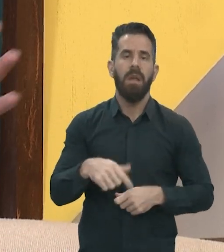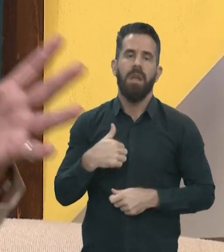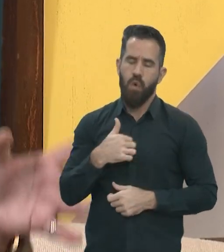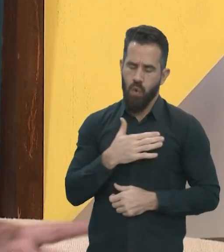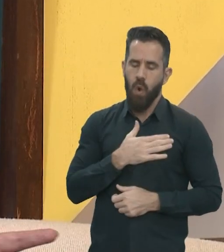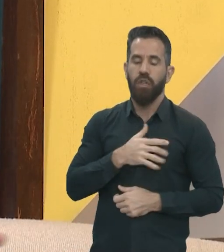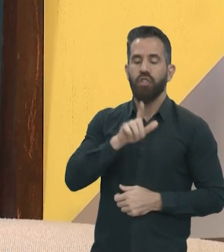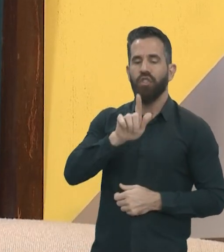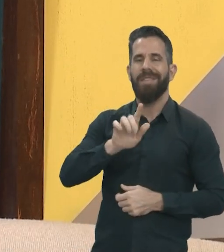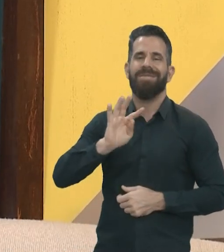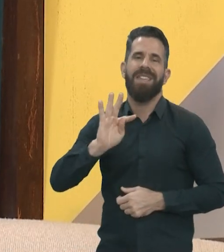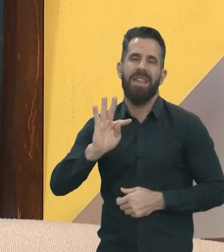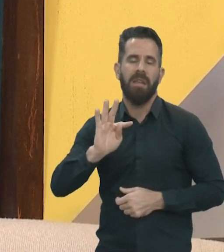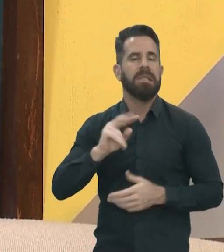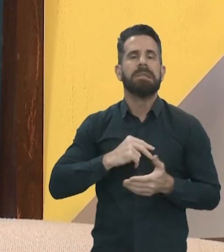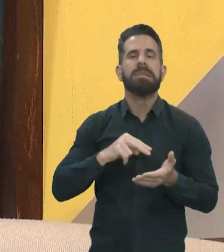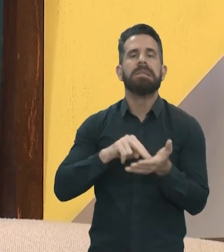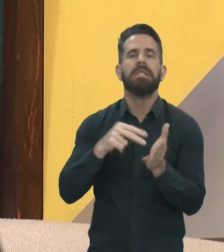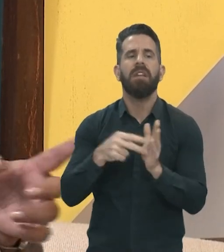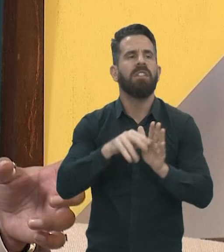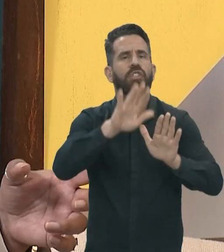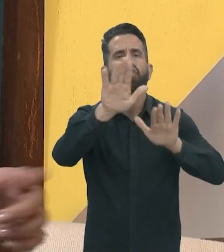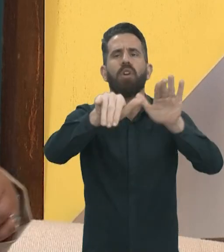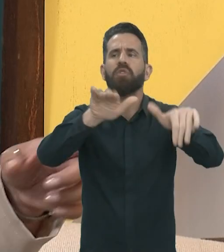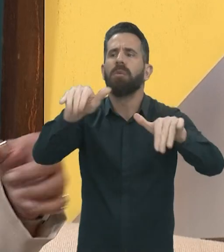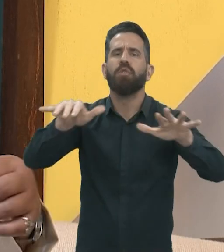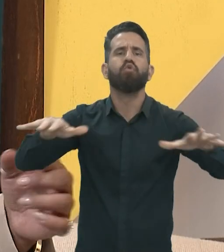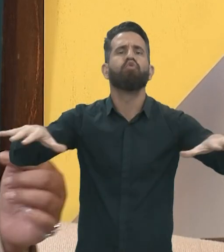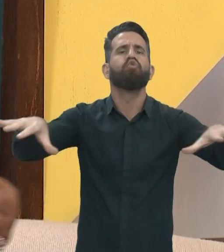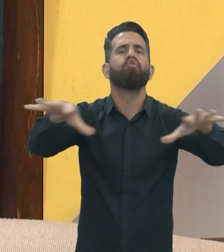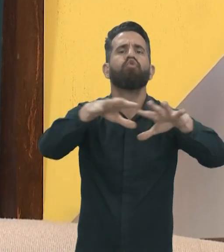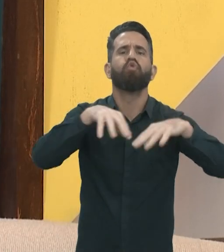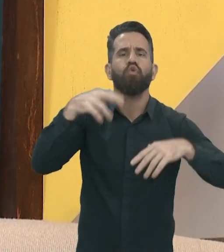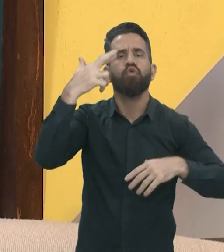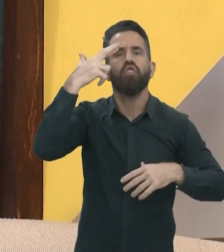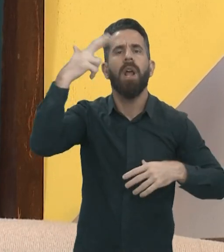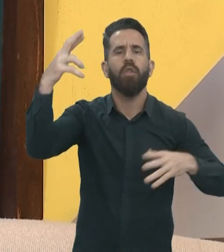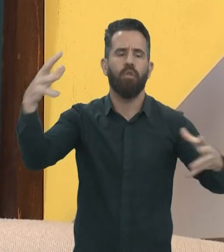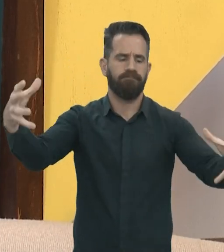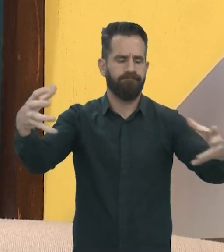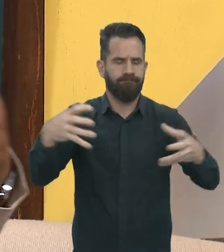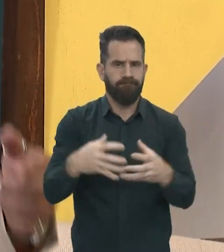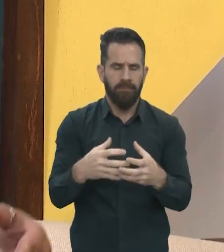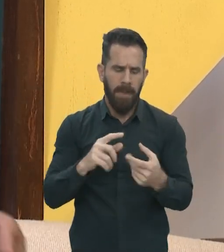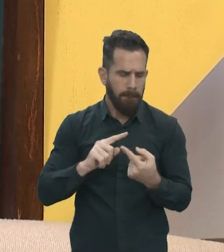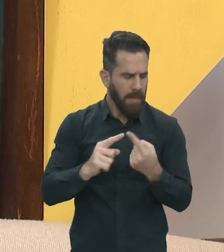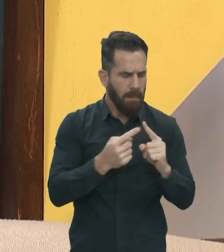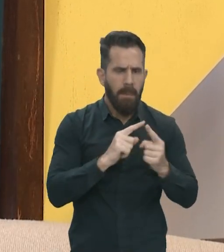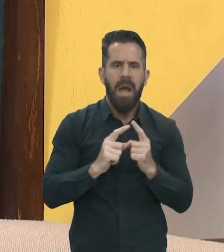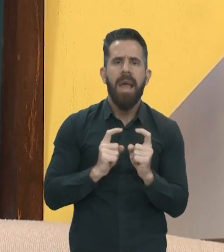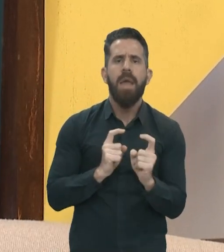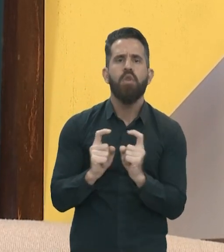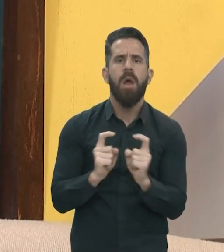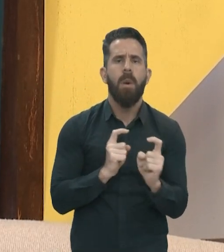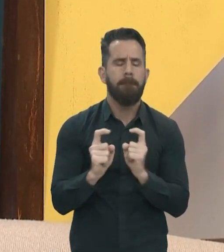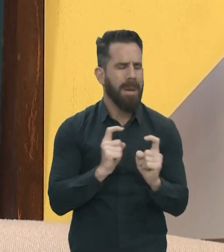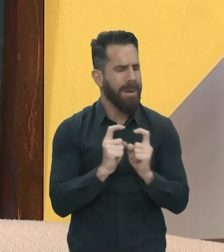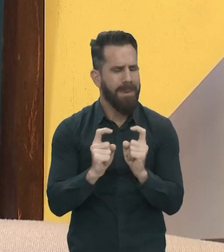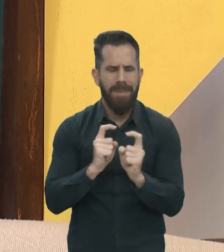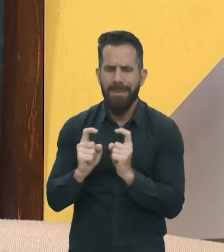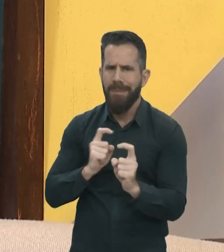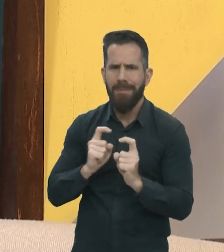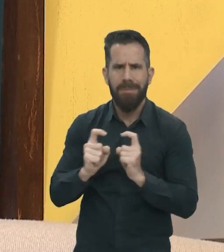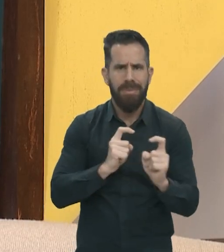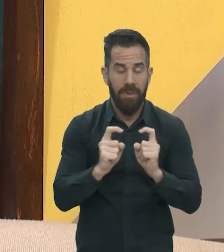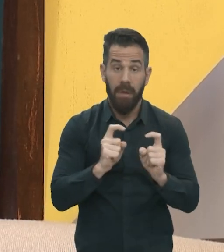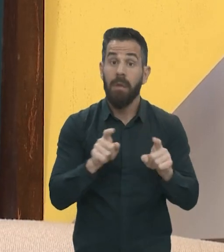Diretores, onde a gente estabeleça as prioridades, e isso também precisa ser pactuado com os órgãos, porque os órgãos que executam essa ação,